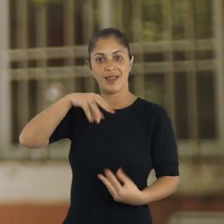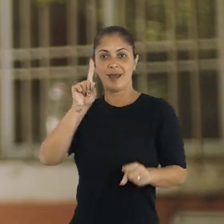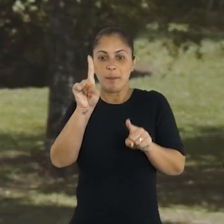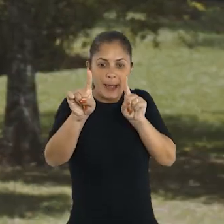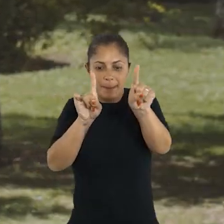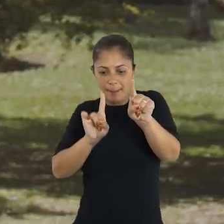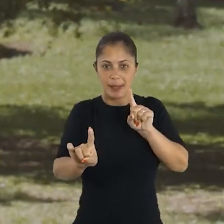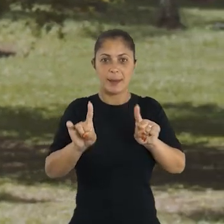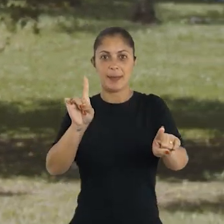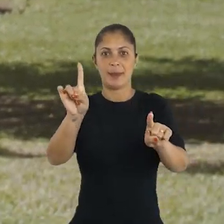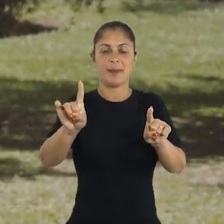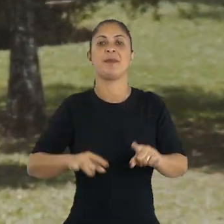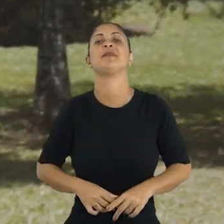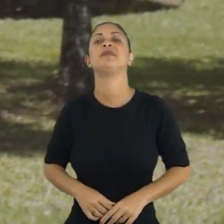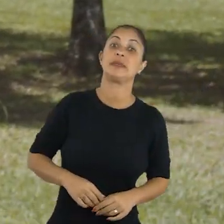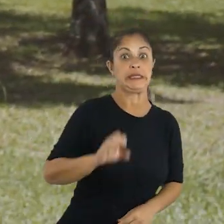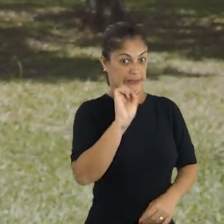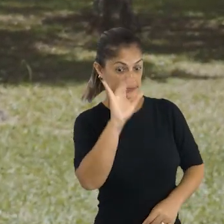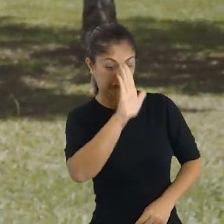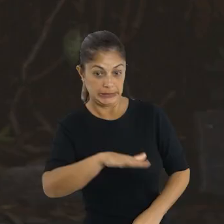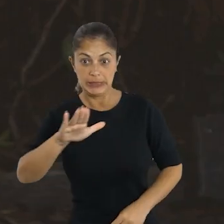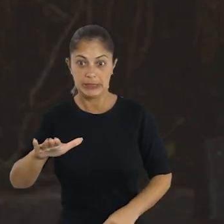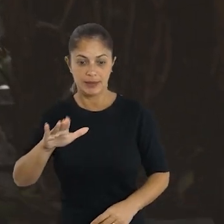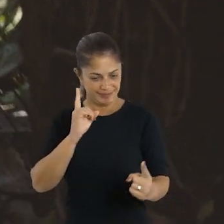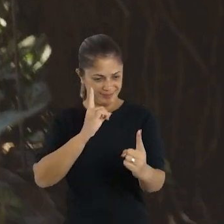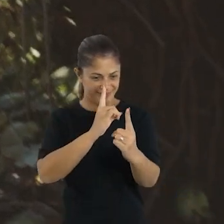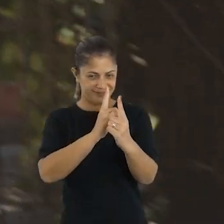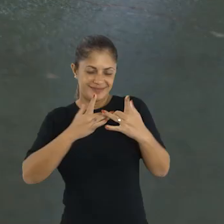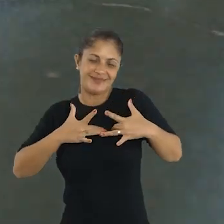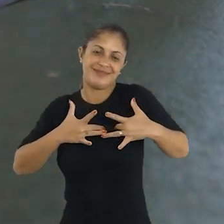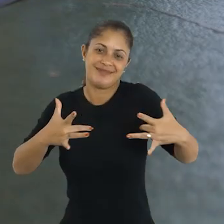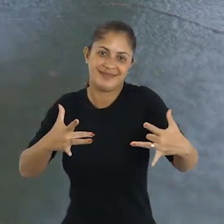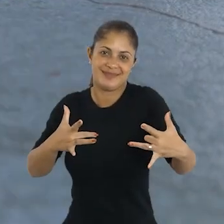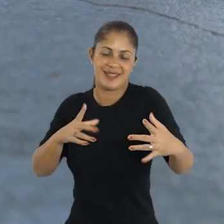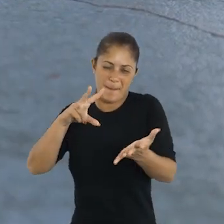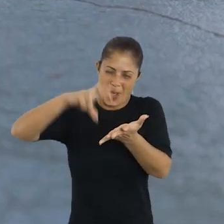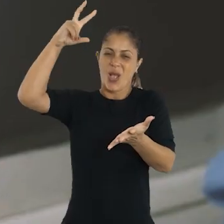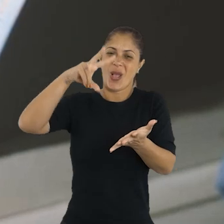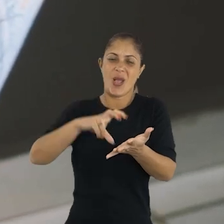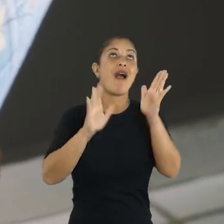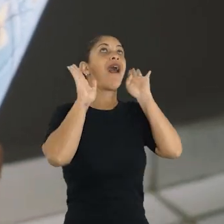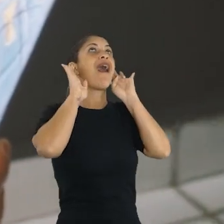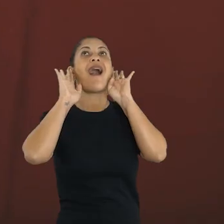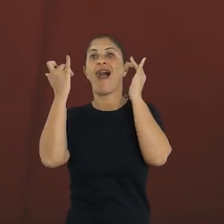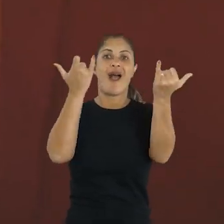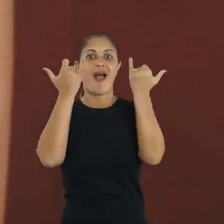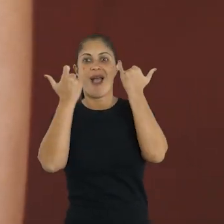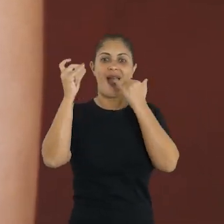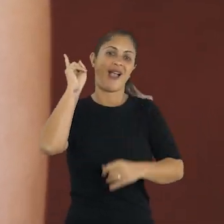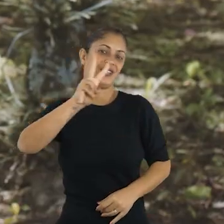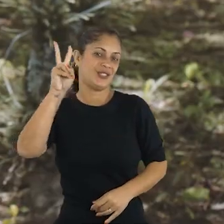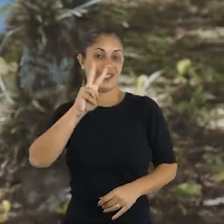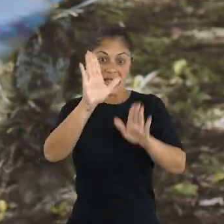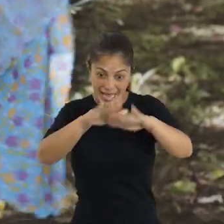um dedo. Se a criança encontra afeto, corre, pula, escuta história.